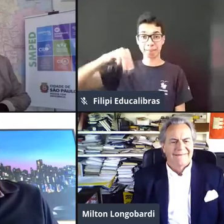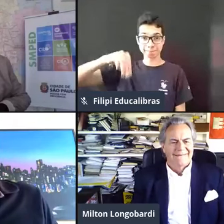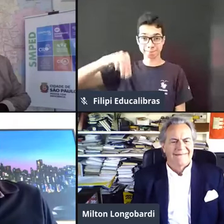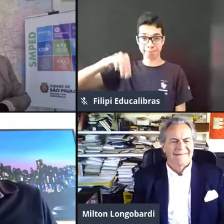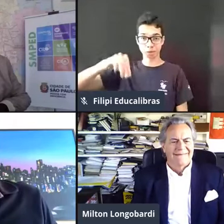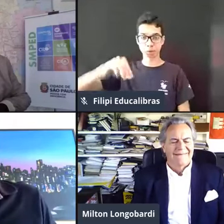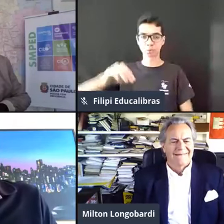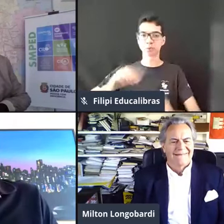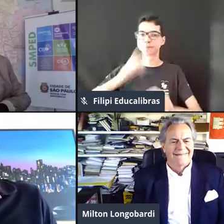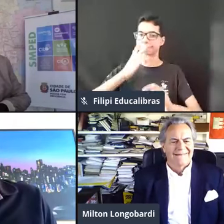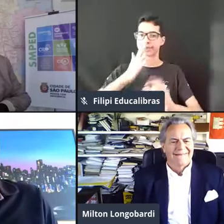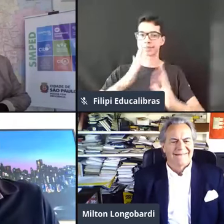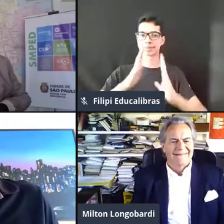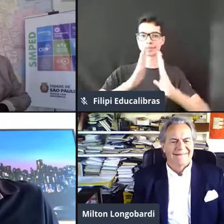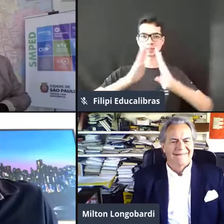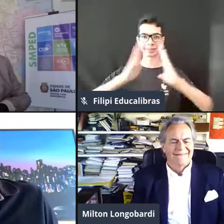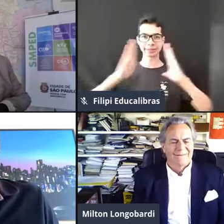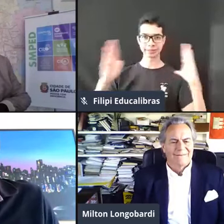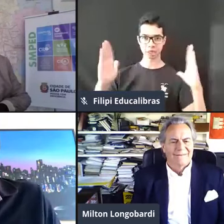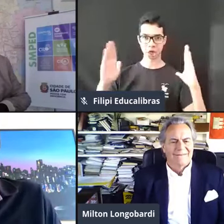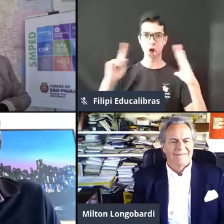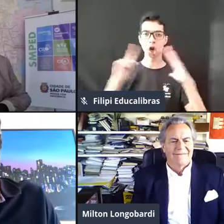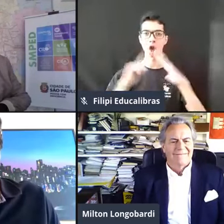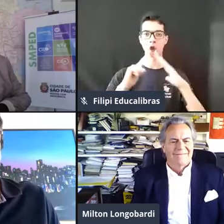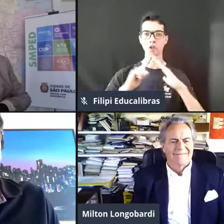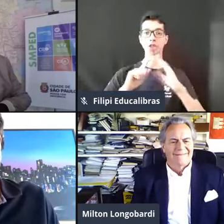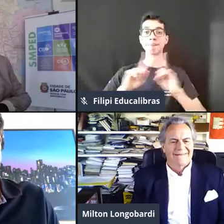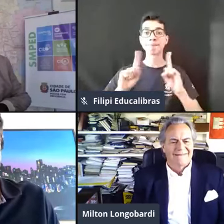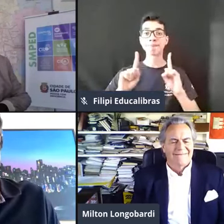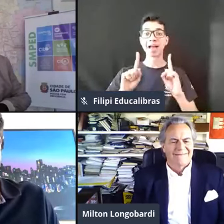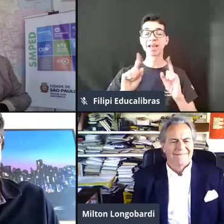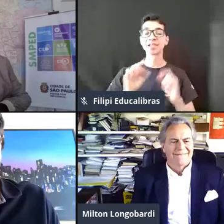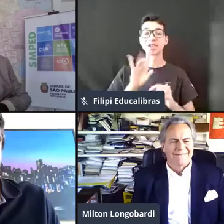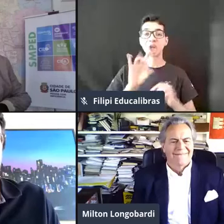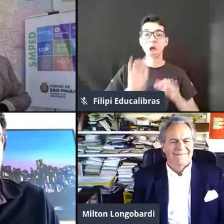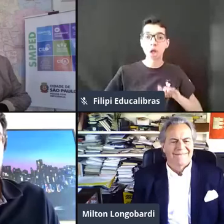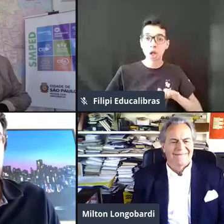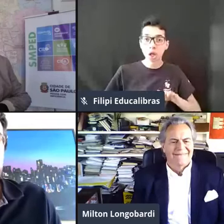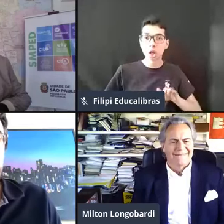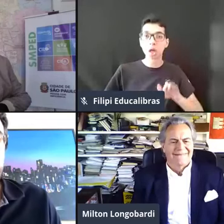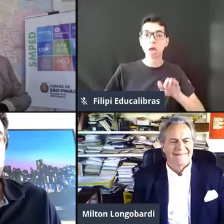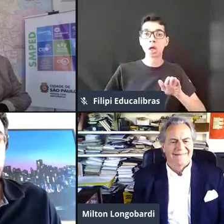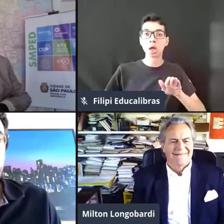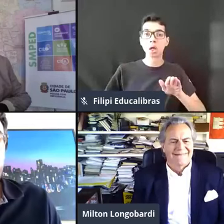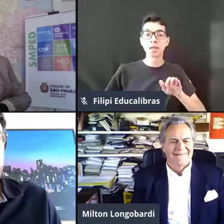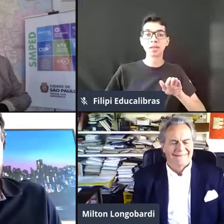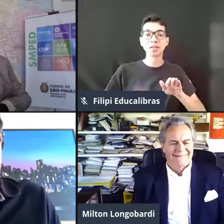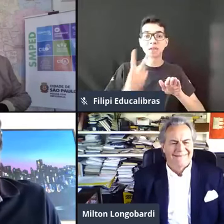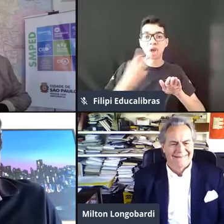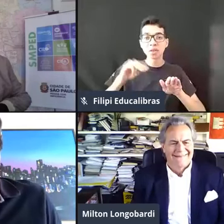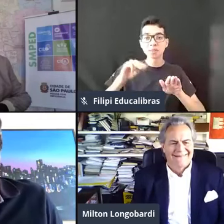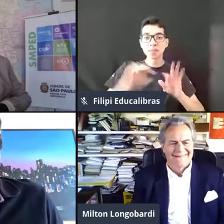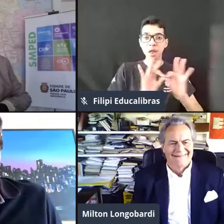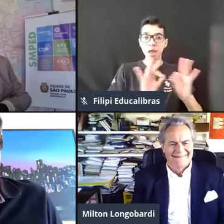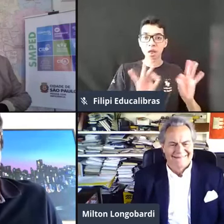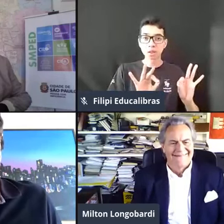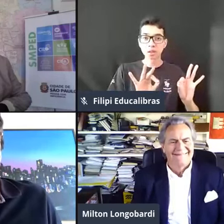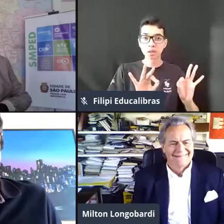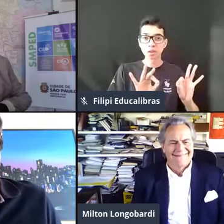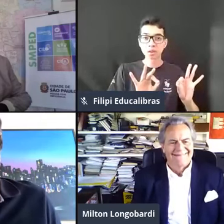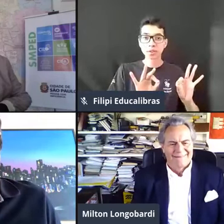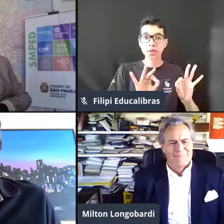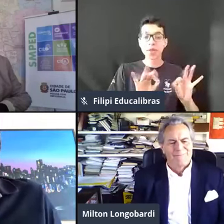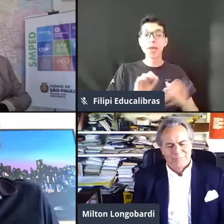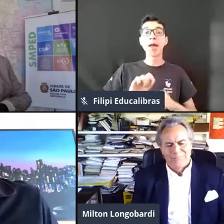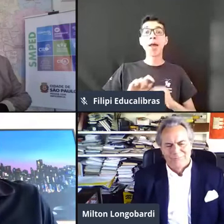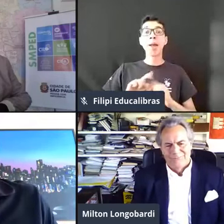que, contrariamente, você tem 80% do fluxo das pessoas pela rampa e apenas 20% pelos